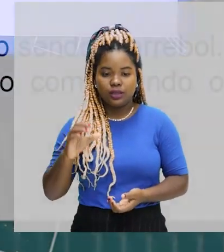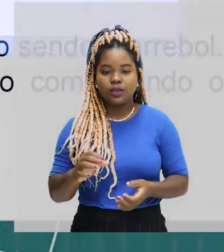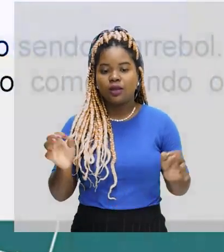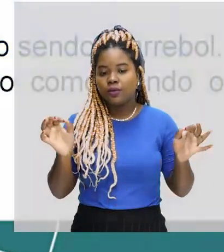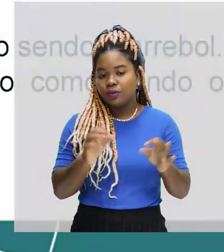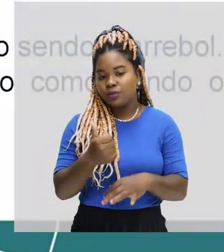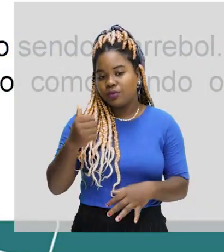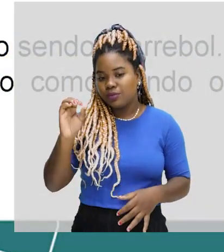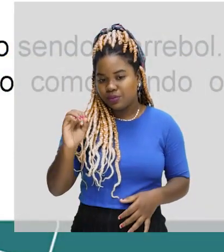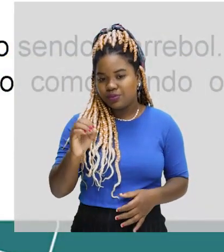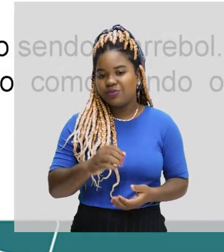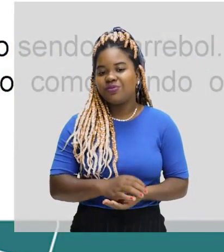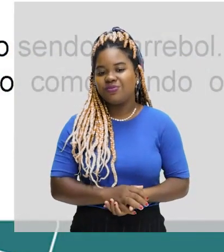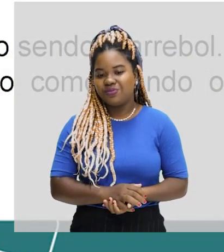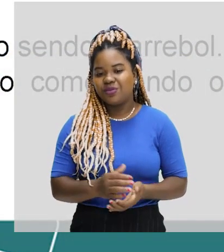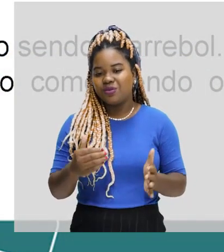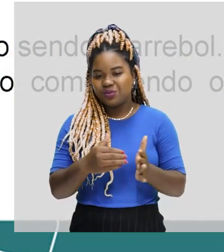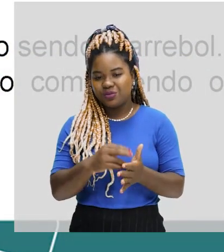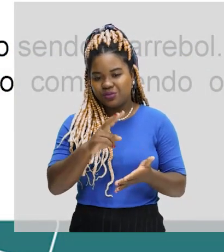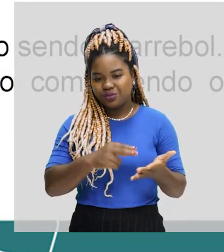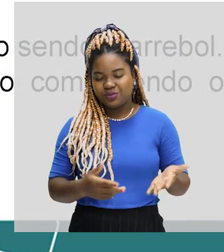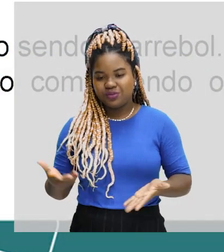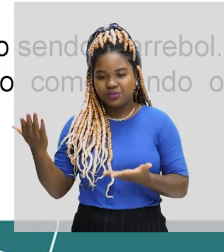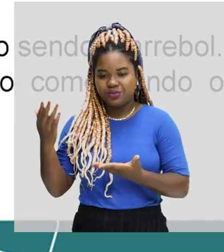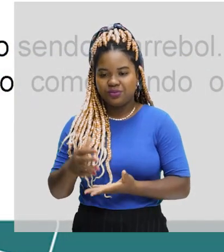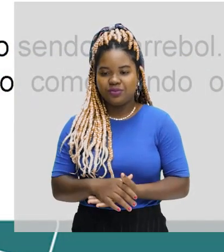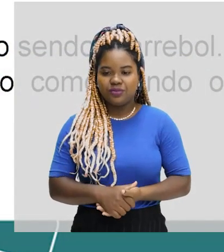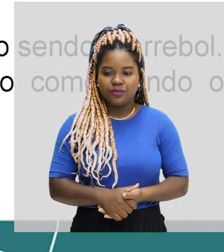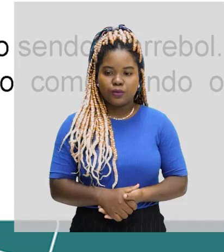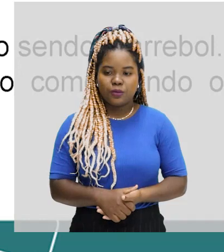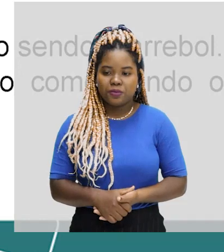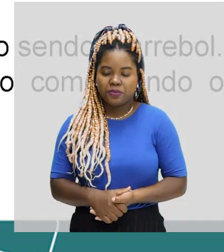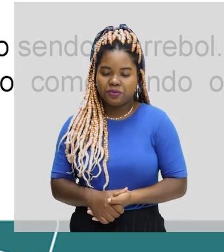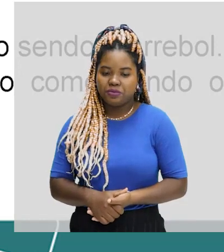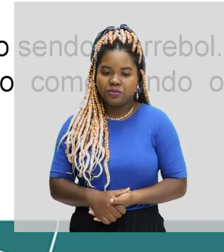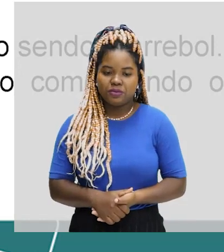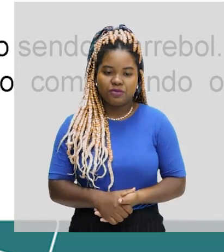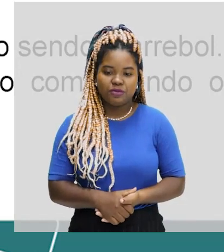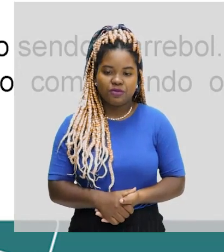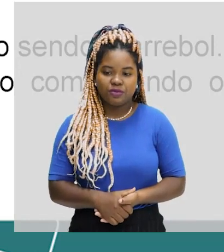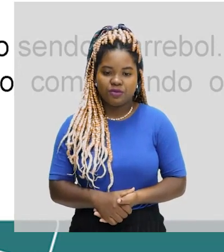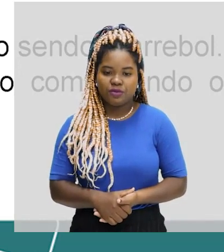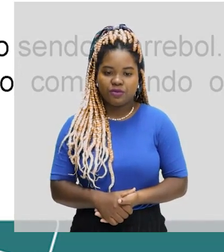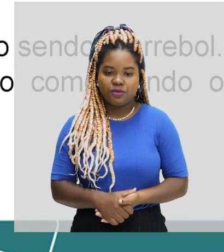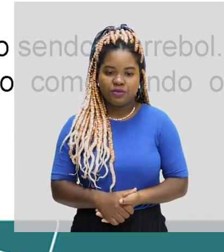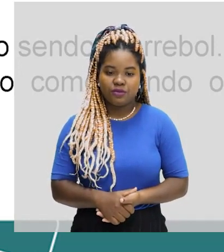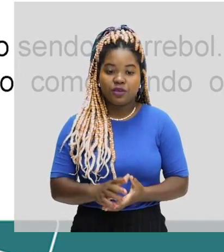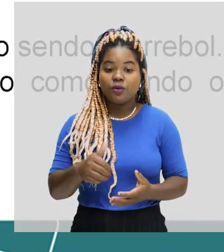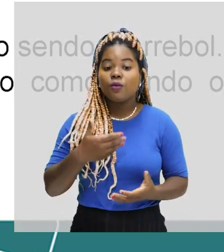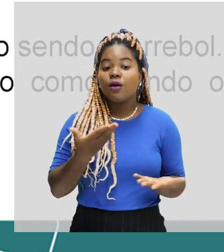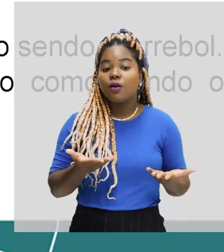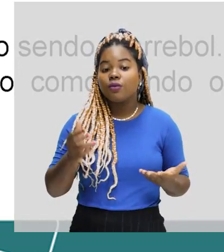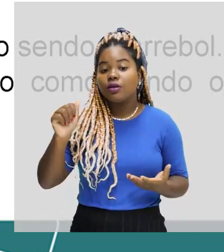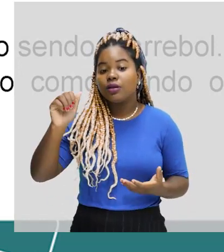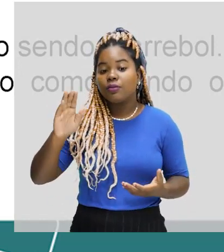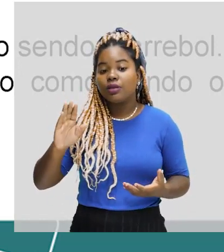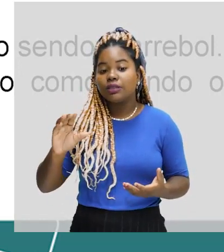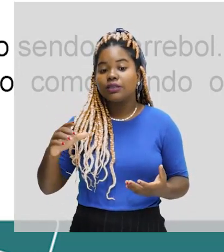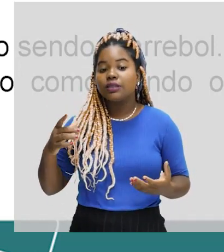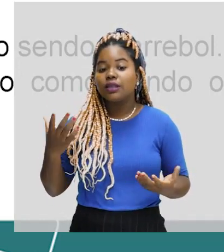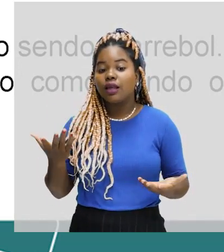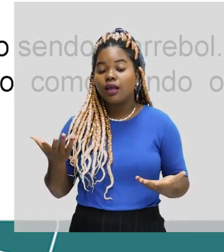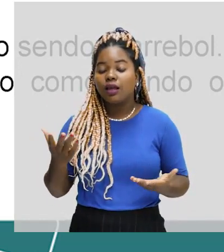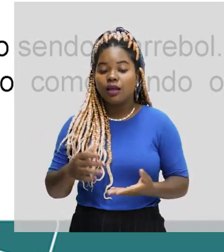para finalizar a nossa aula, última questão, indica a alternativa em que há erro de concordância. Devem